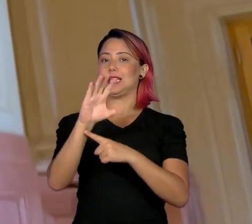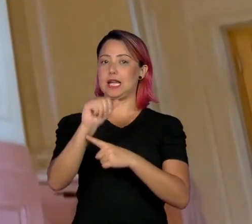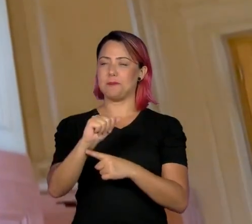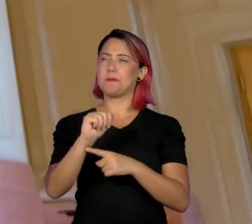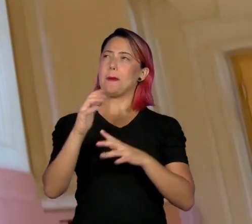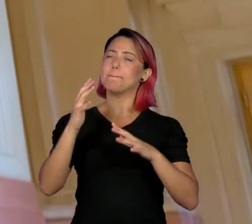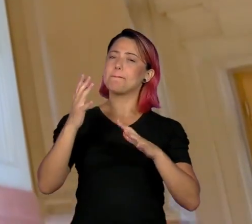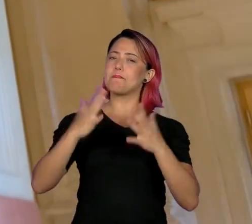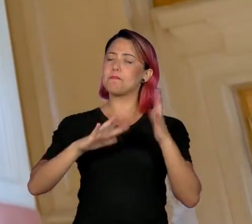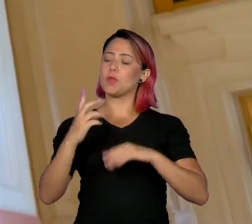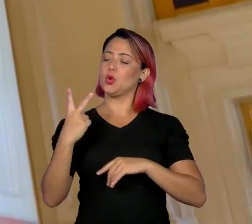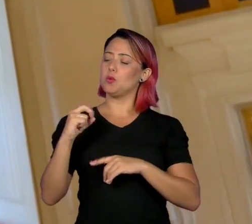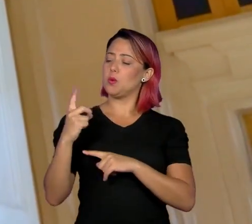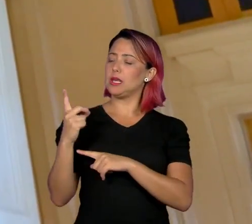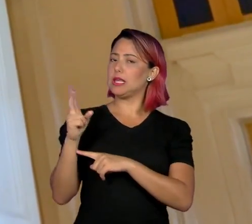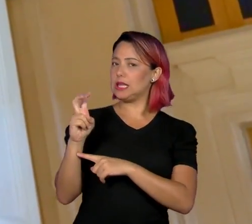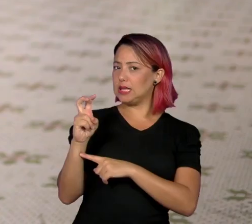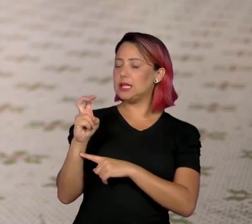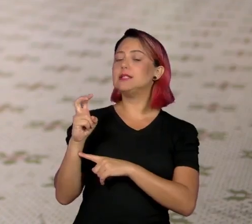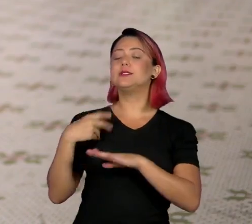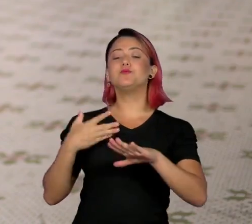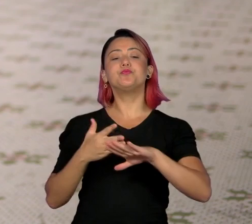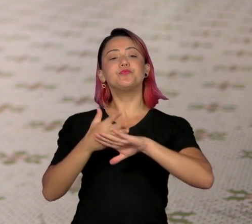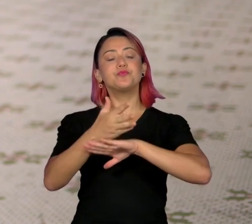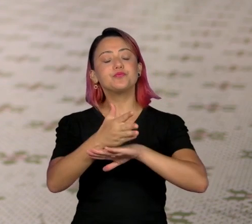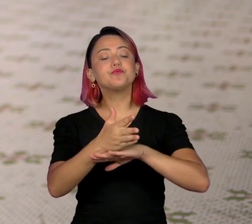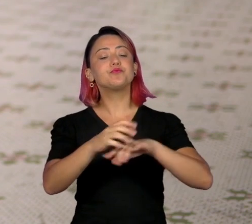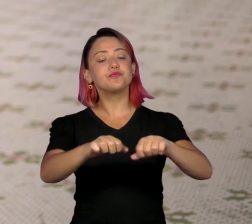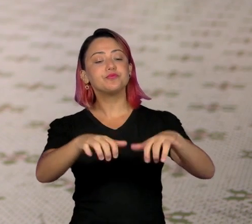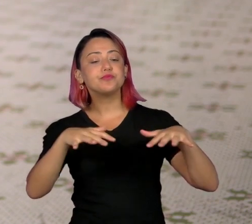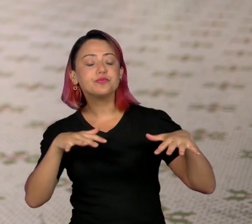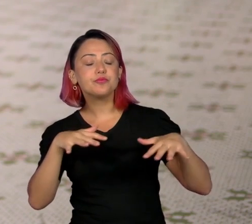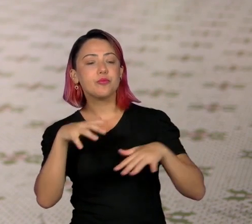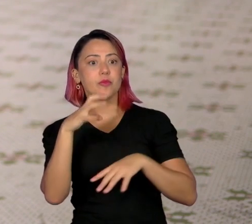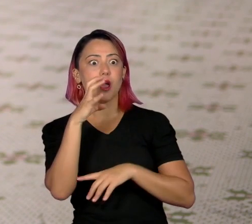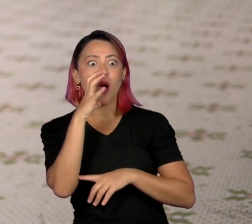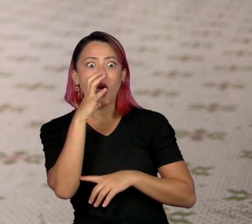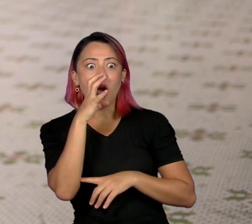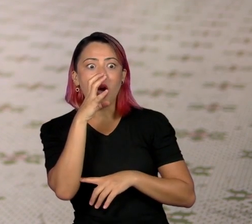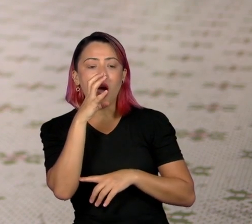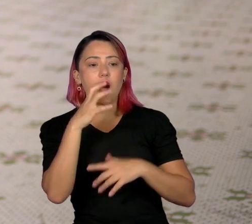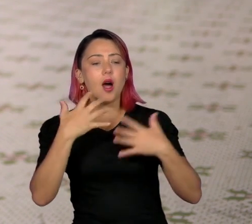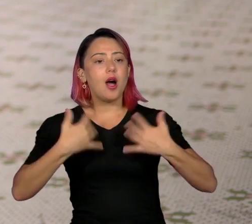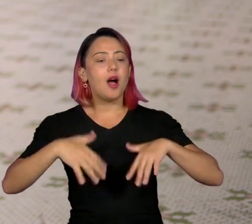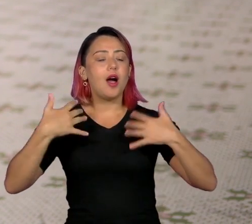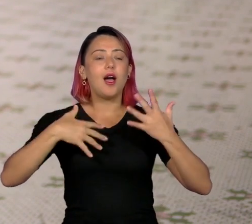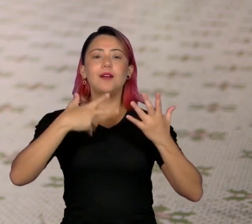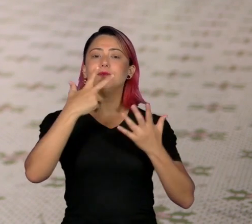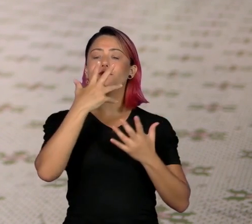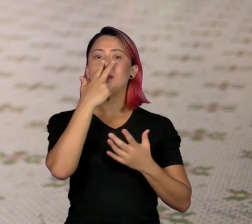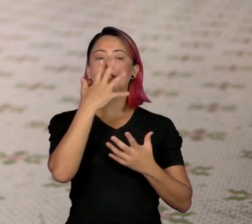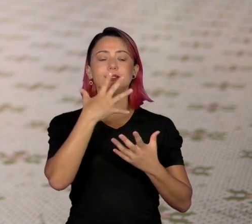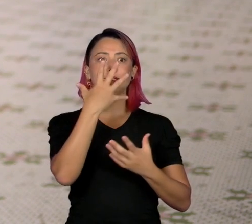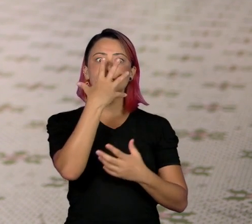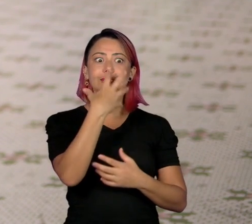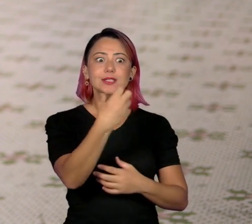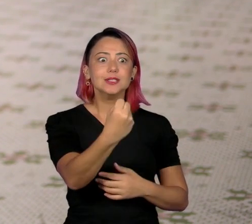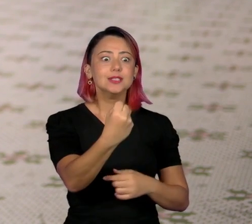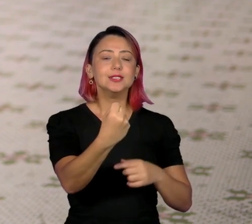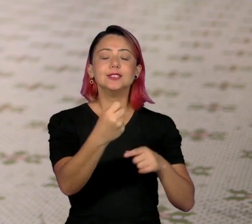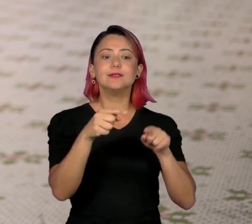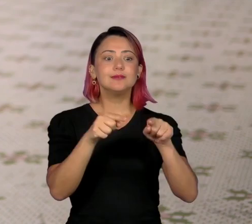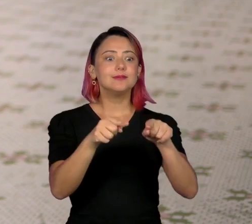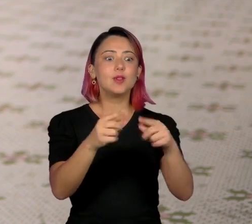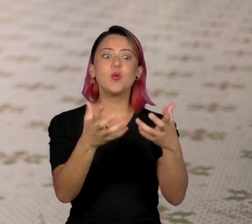2015 ali, numa masterclass que eu fui assistir, e ali foi onde eu me encantei mesmo assim pelo saxofone e falei, é isso que eu quero fazer da minha vida,